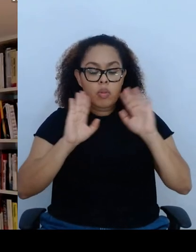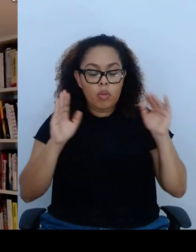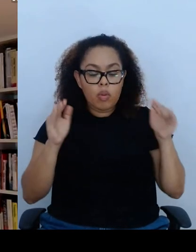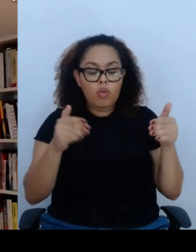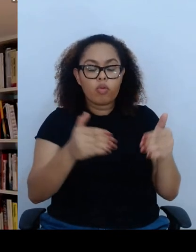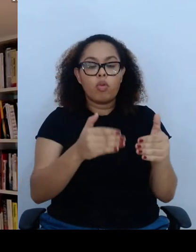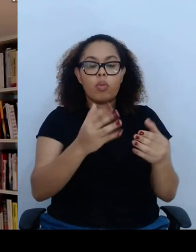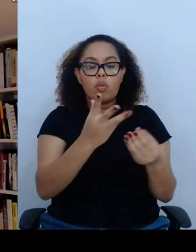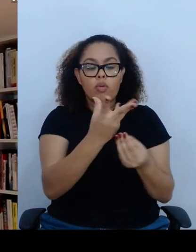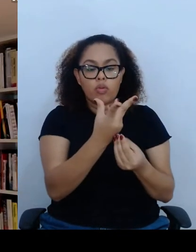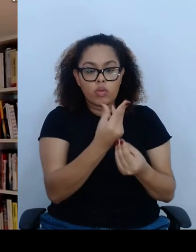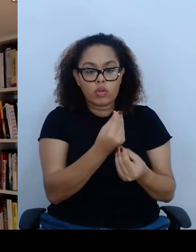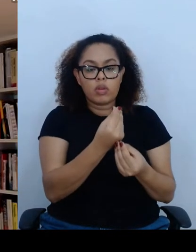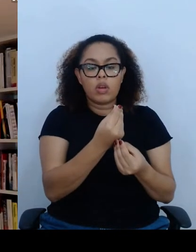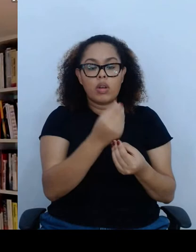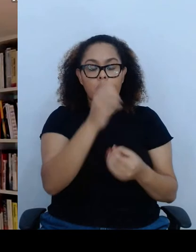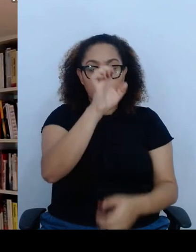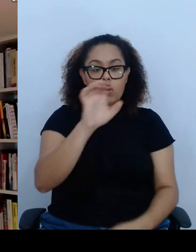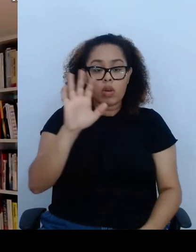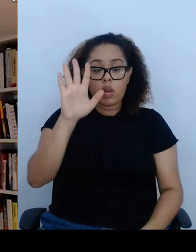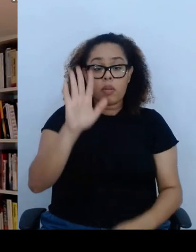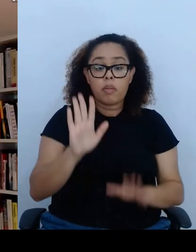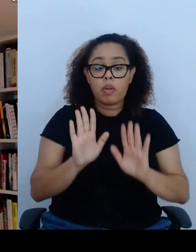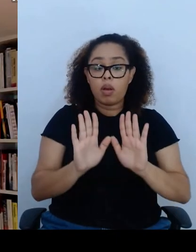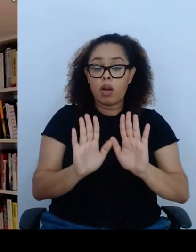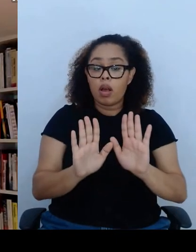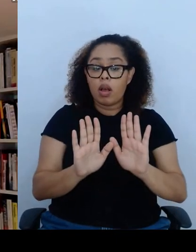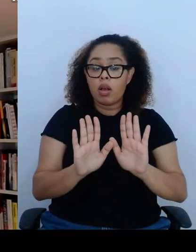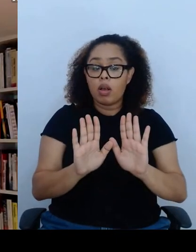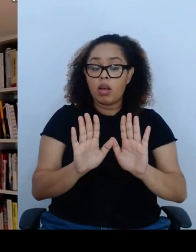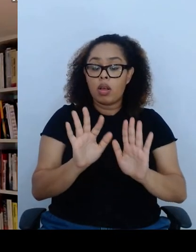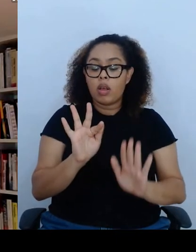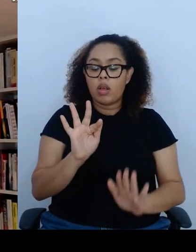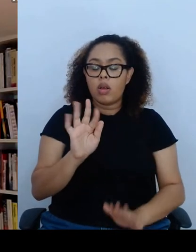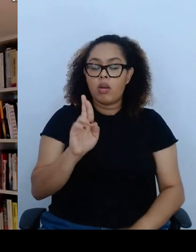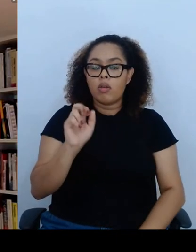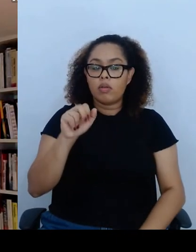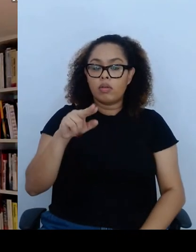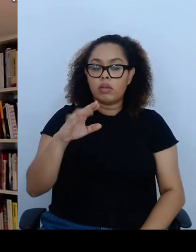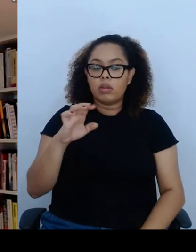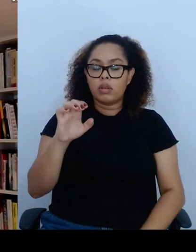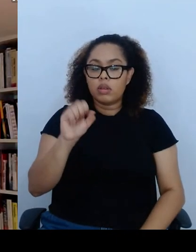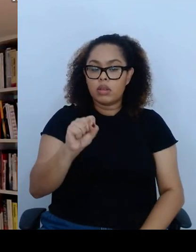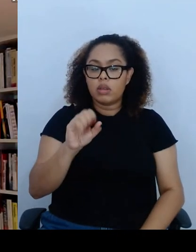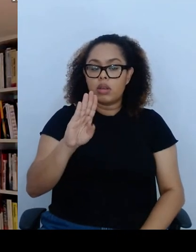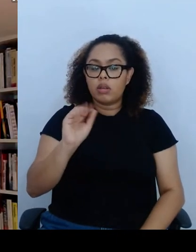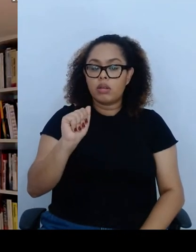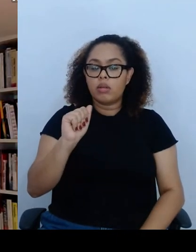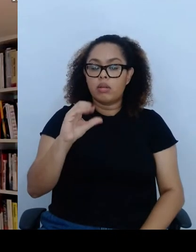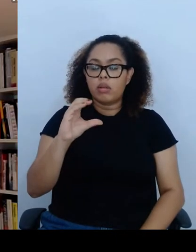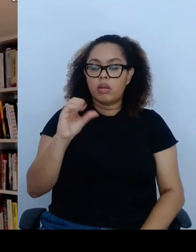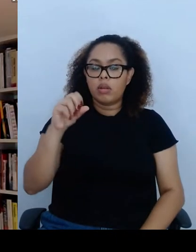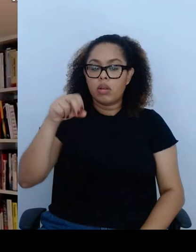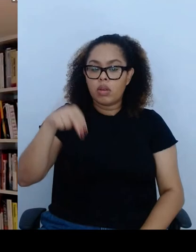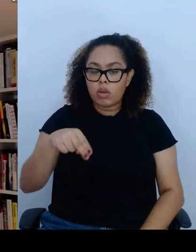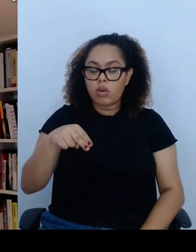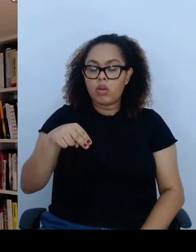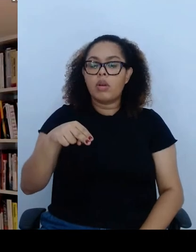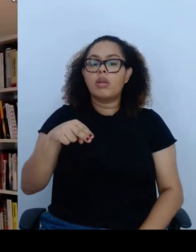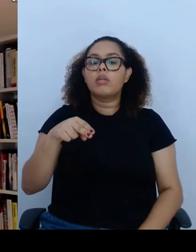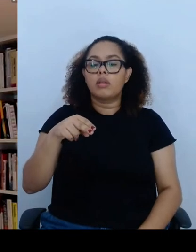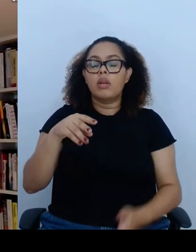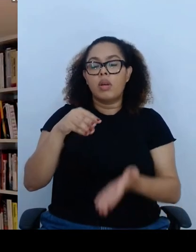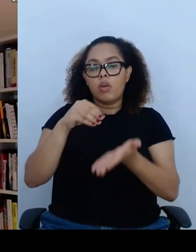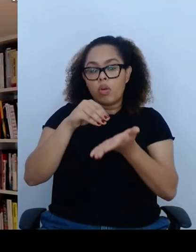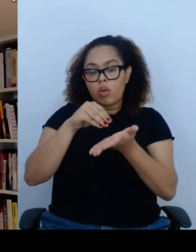artista europeu da coleção e embora não tenhamos um Francis Bacon no acervo ele é de fato uma locutor considerável